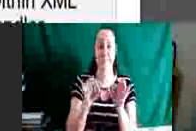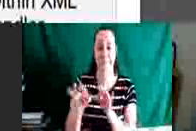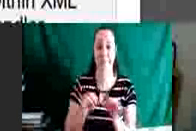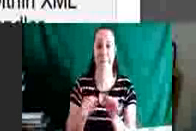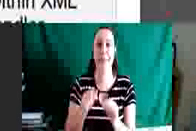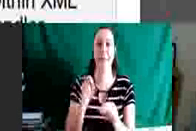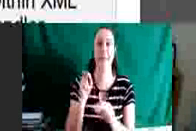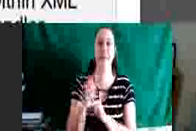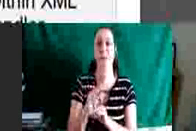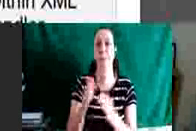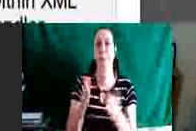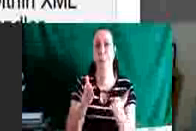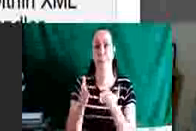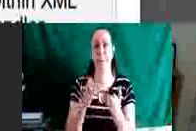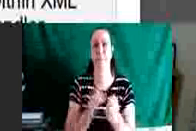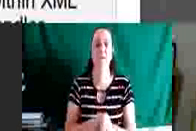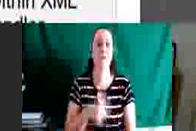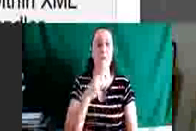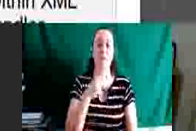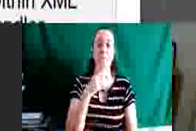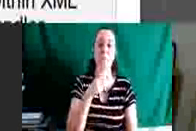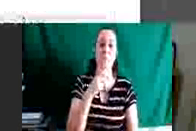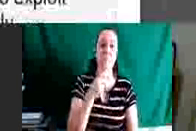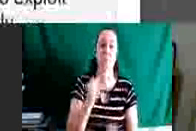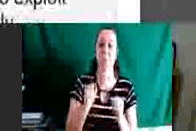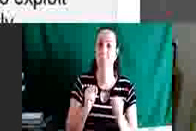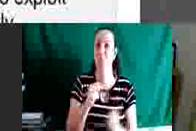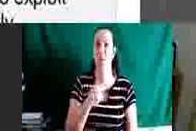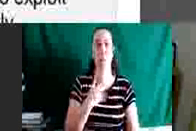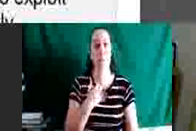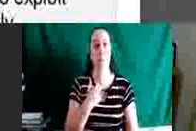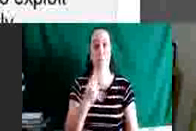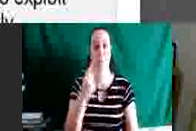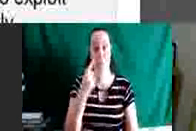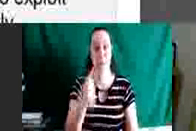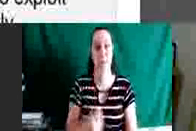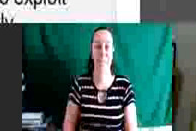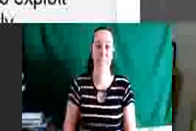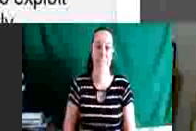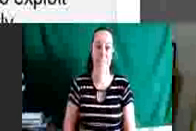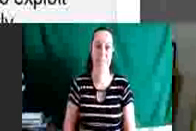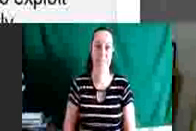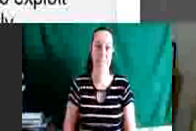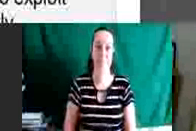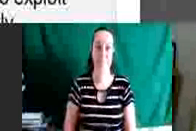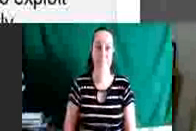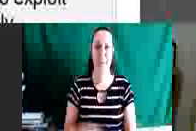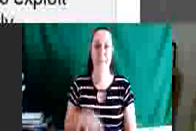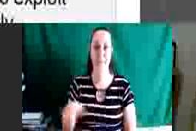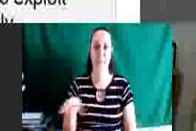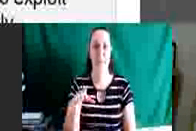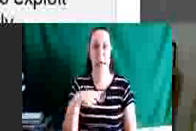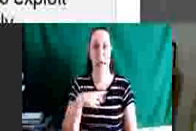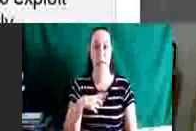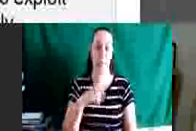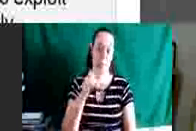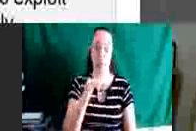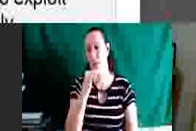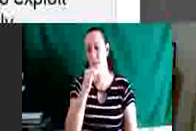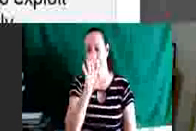diversos, isso é só um exemplo. Né? Então, aí o que acontece? O ASP, ele vai te mostrar o problema, se a gente pegar o